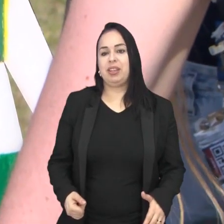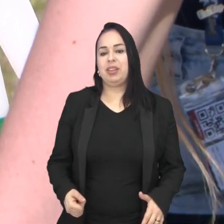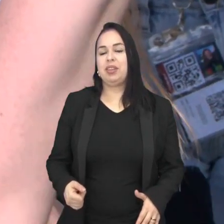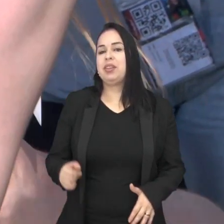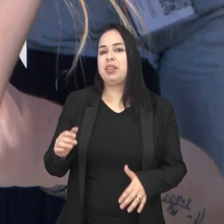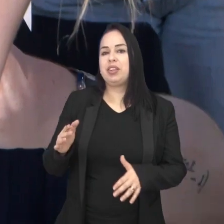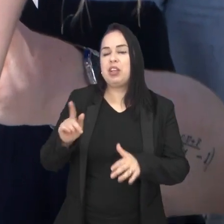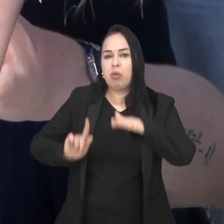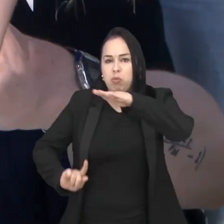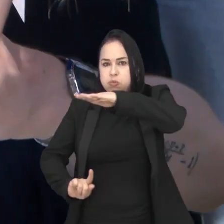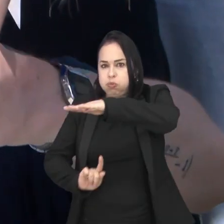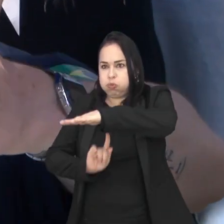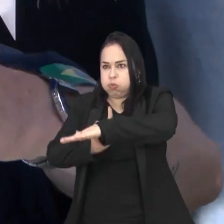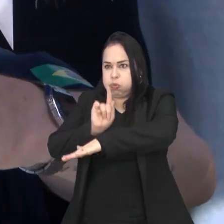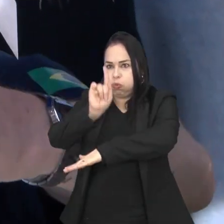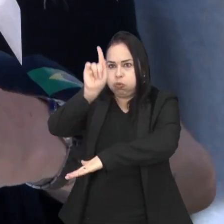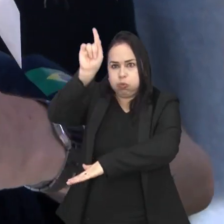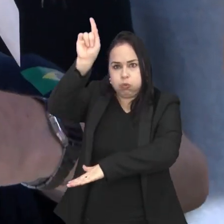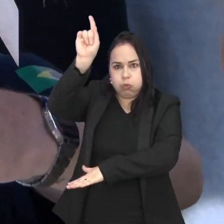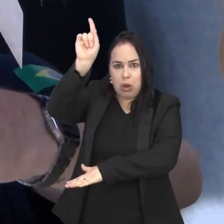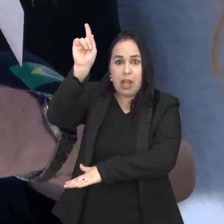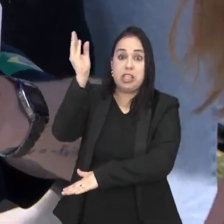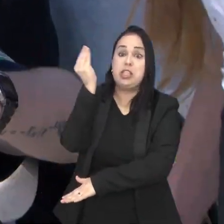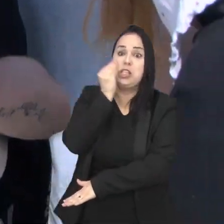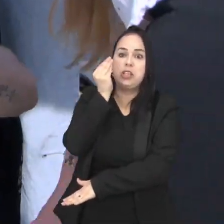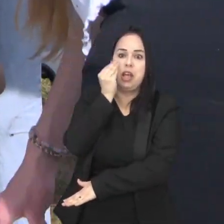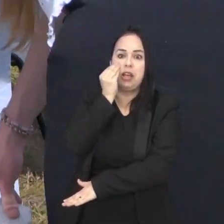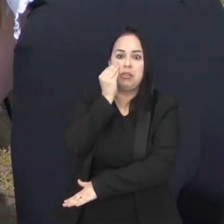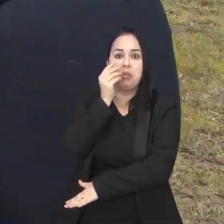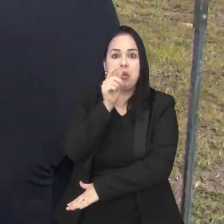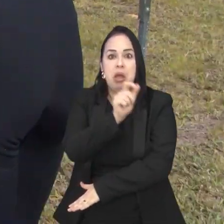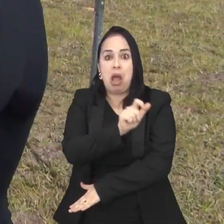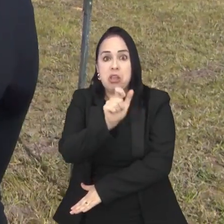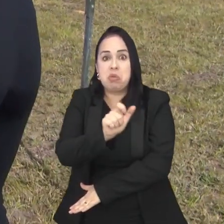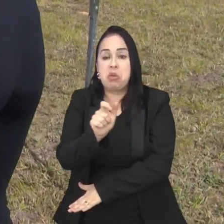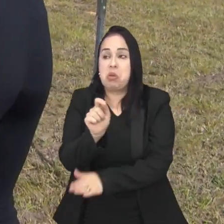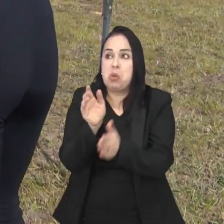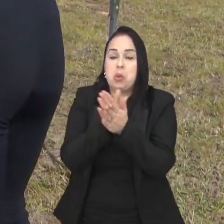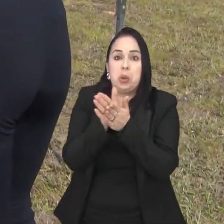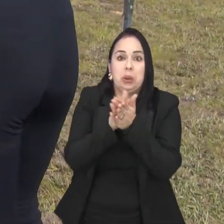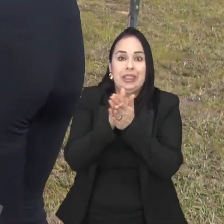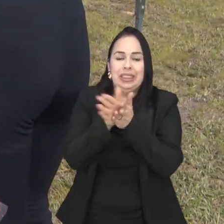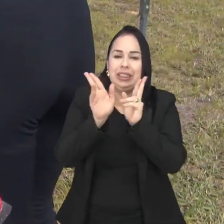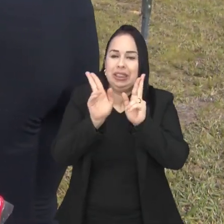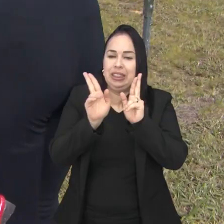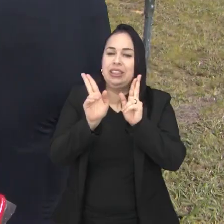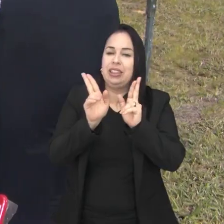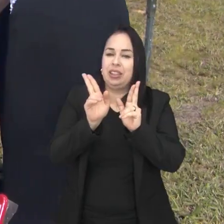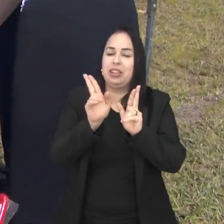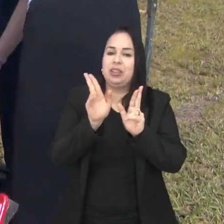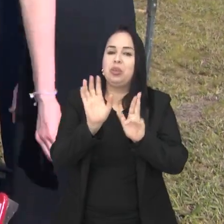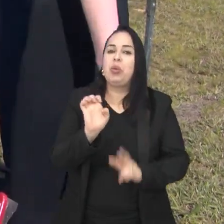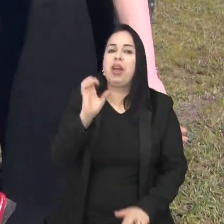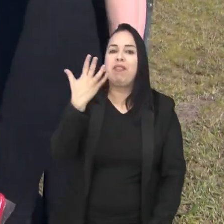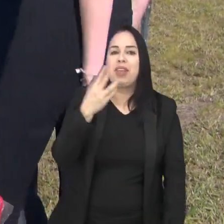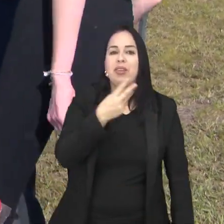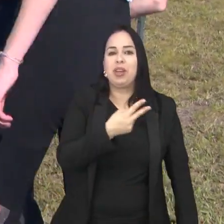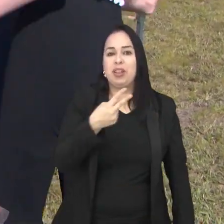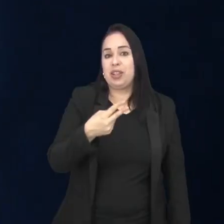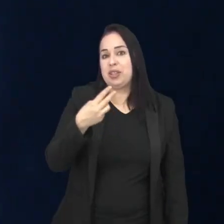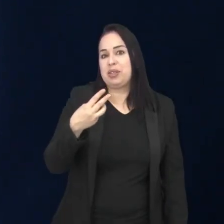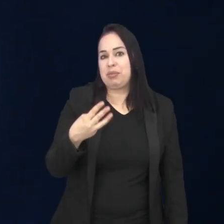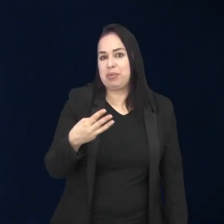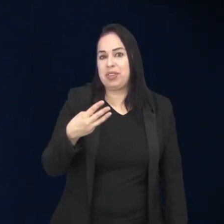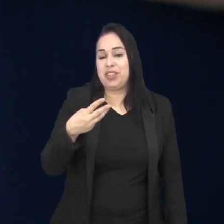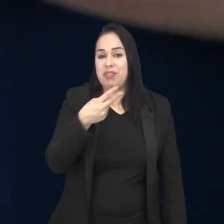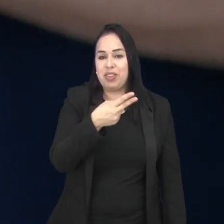A atividade de foguete modelismo foi uma das mais esperadas do Space Studies Program 2023,